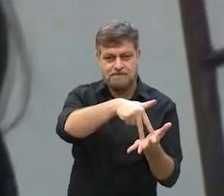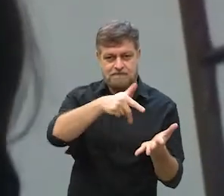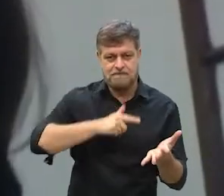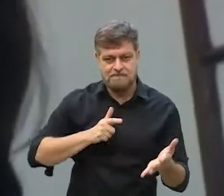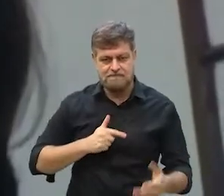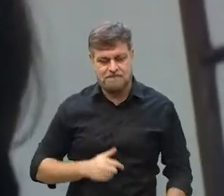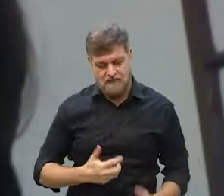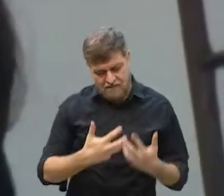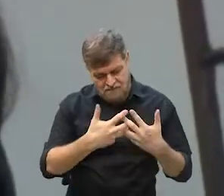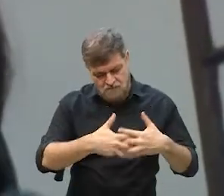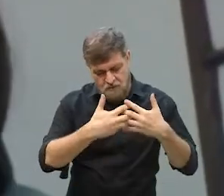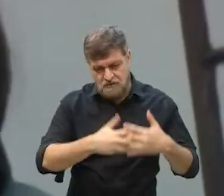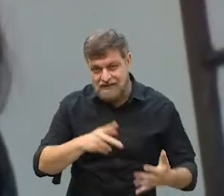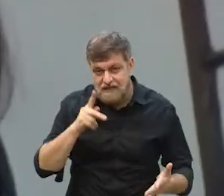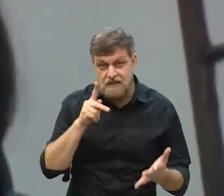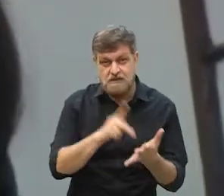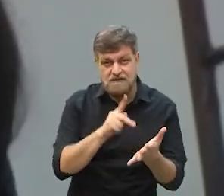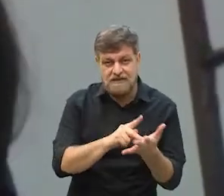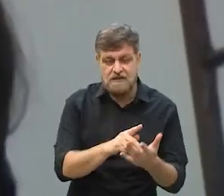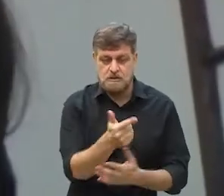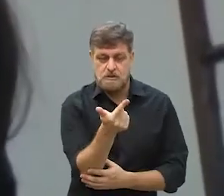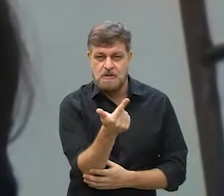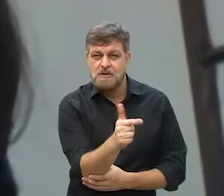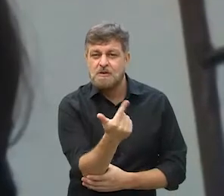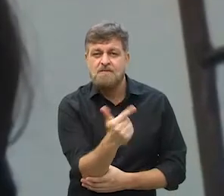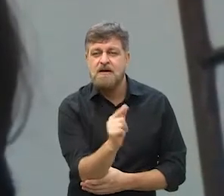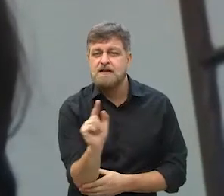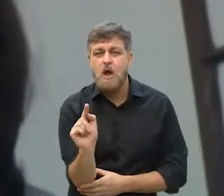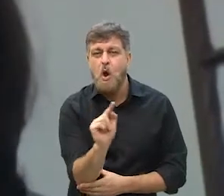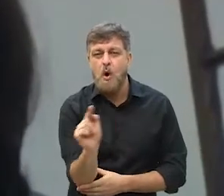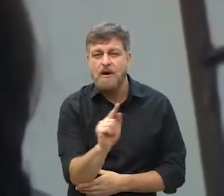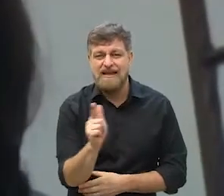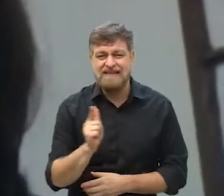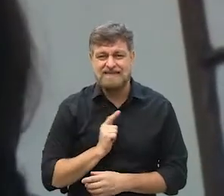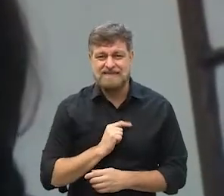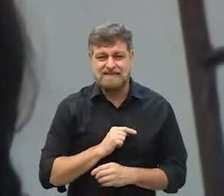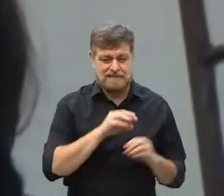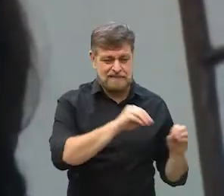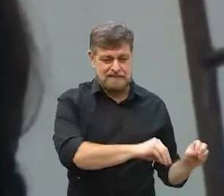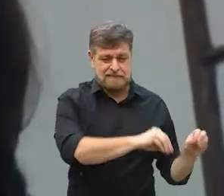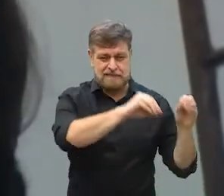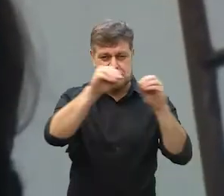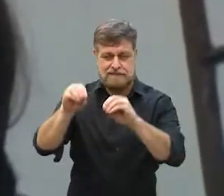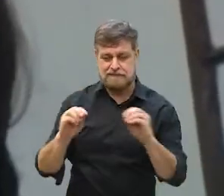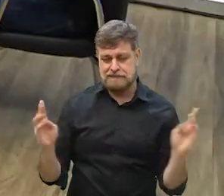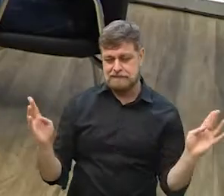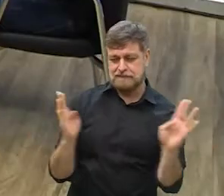mais efetivos. Nós não teremos tanta mobilidade